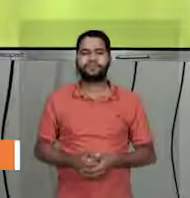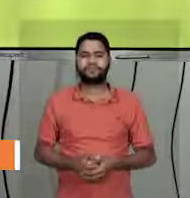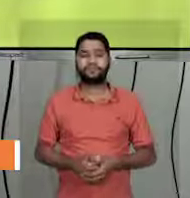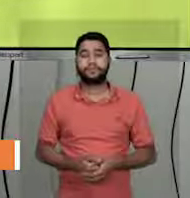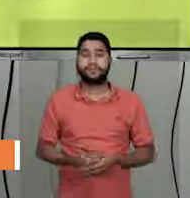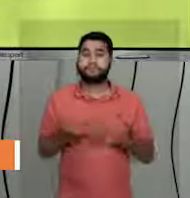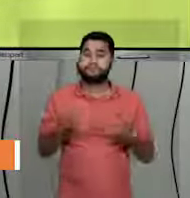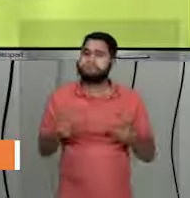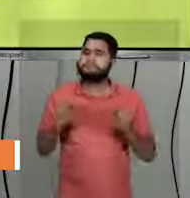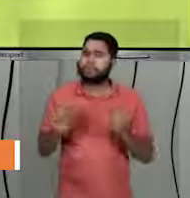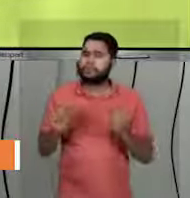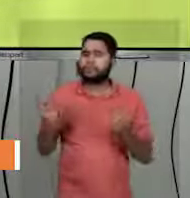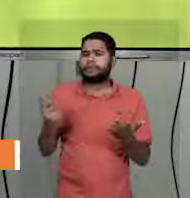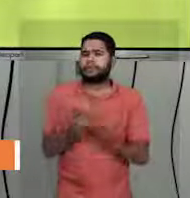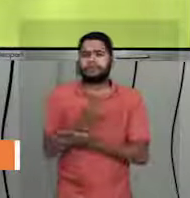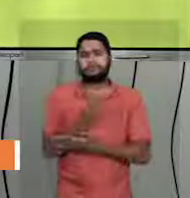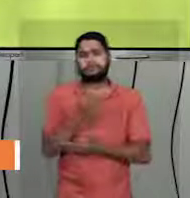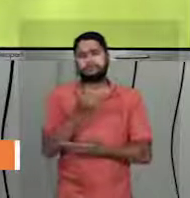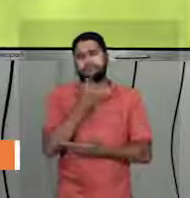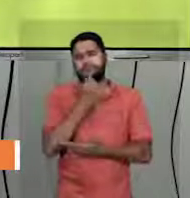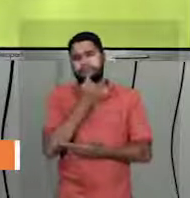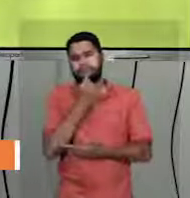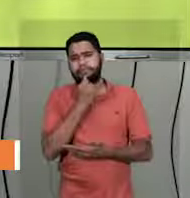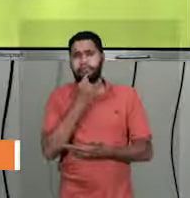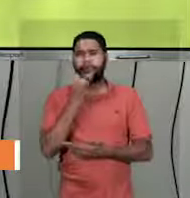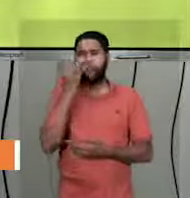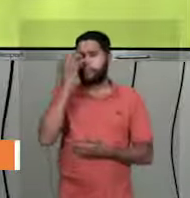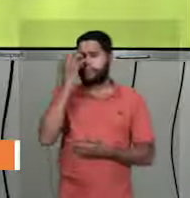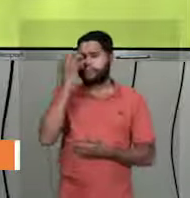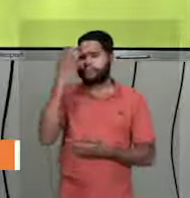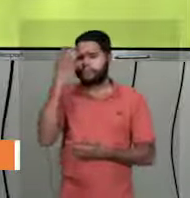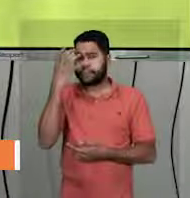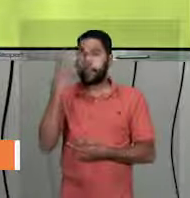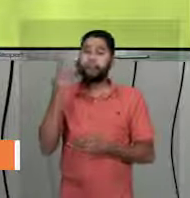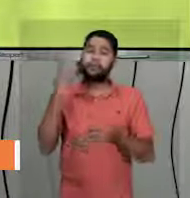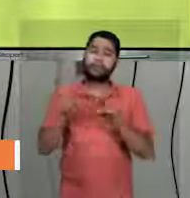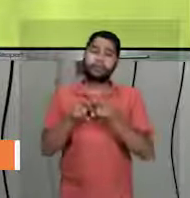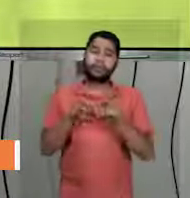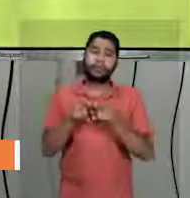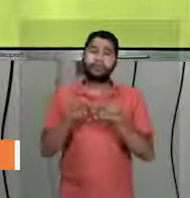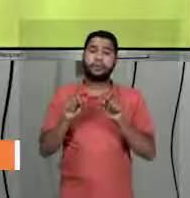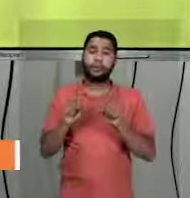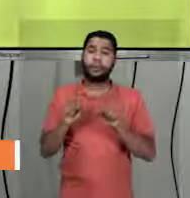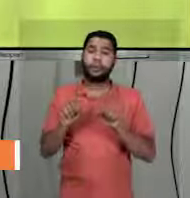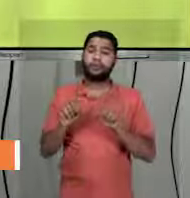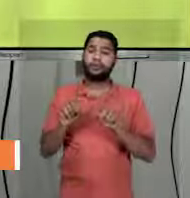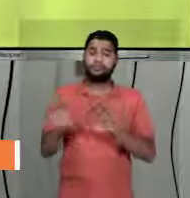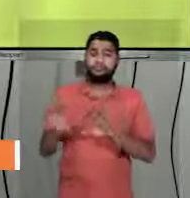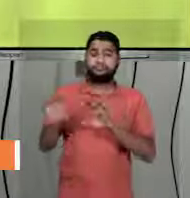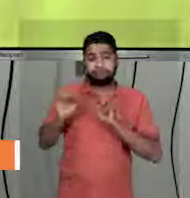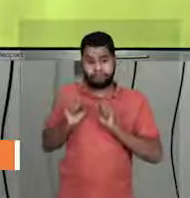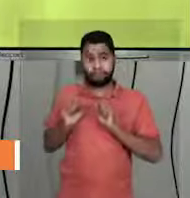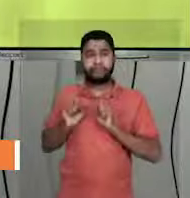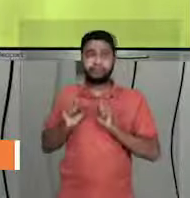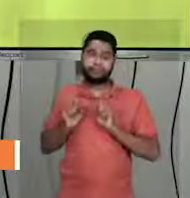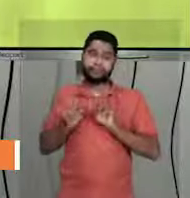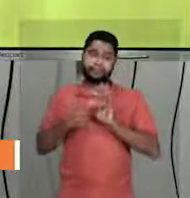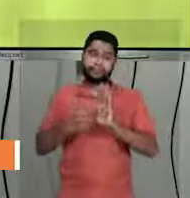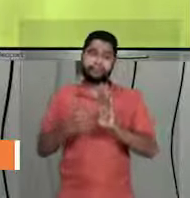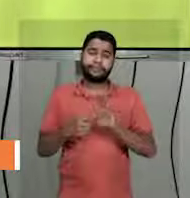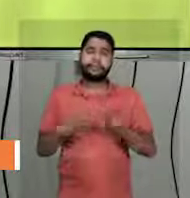Então, ela pode ser causada por uma infecção bacteriana ou viral, pode ser extremamente contagiosa, como eu estou falando para